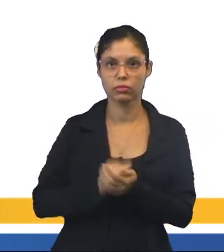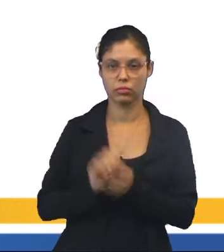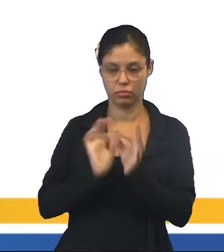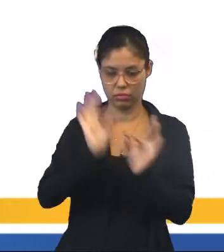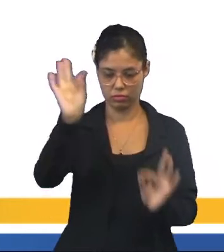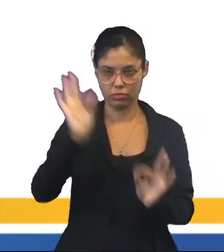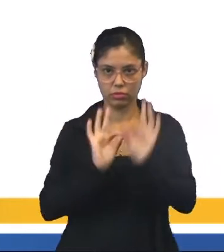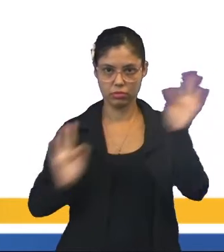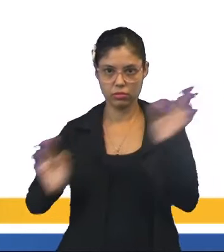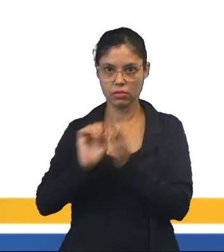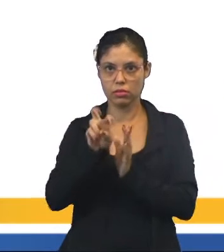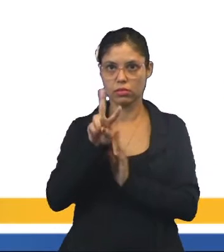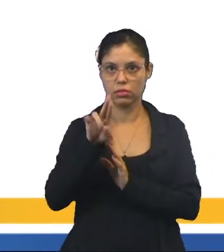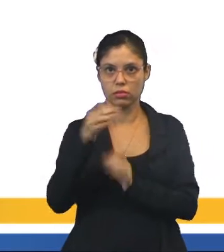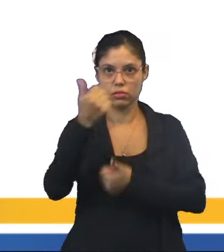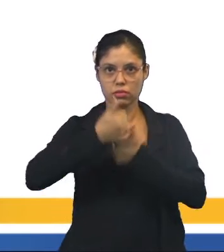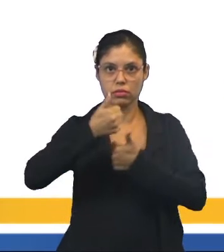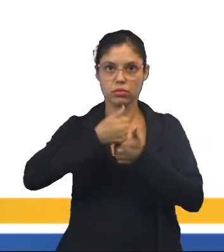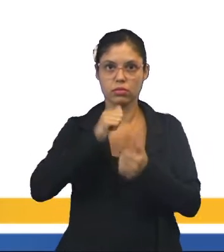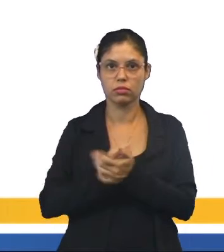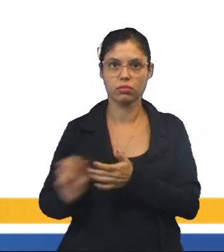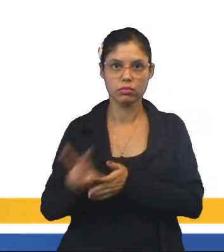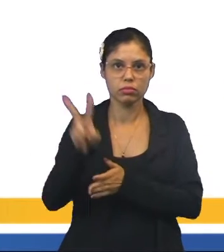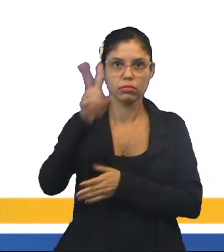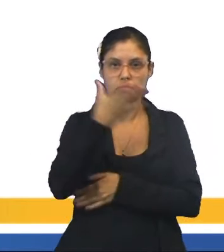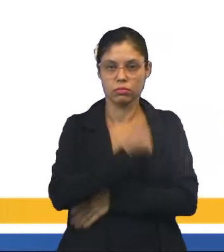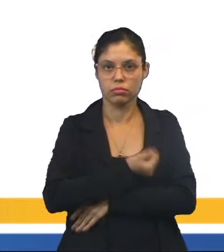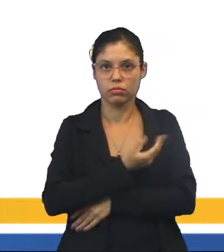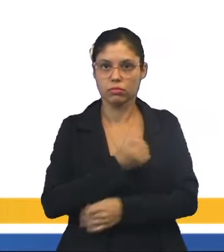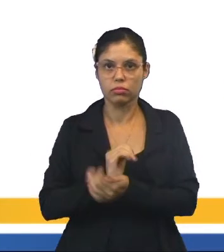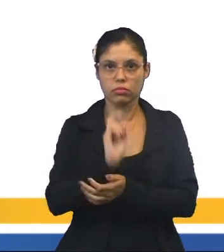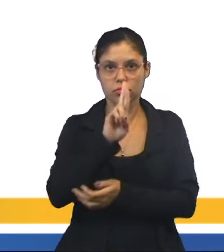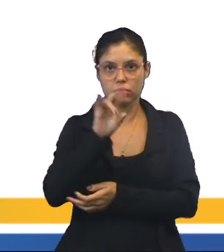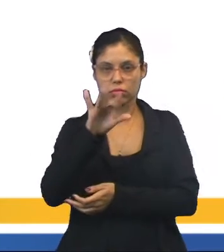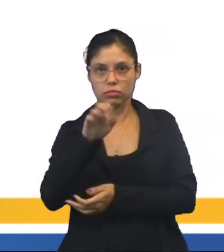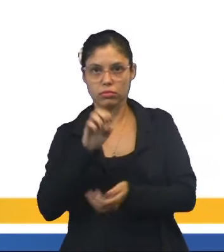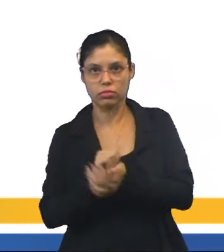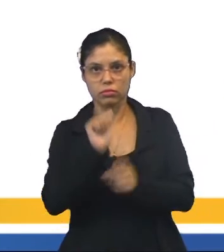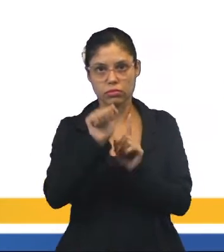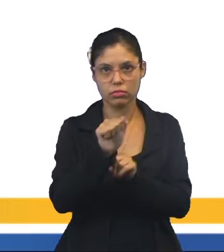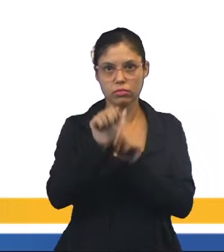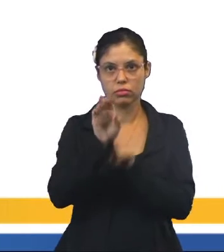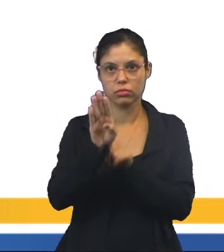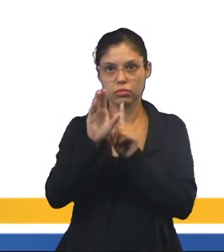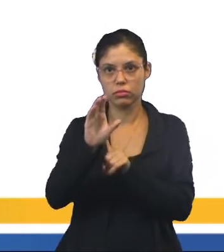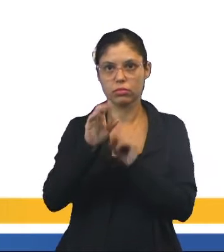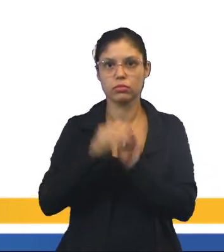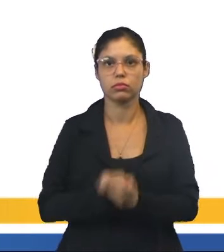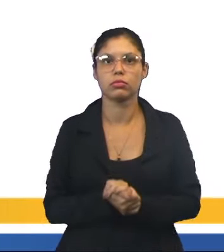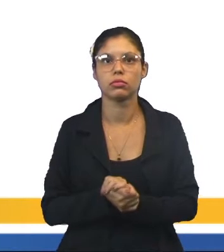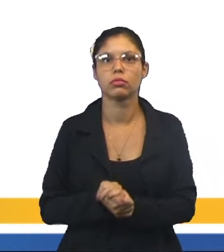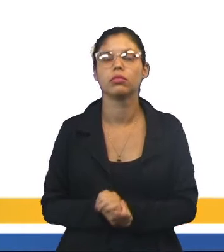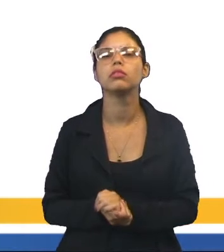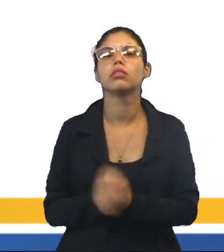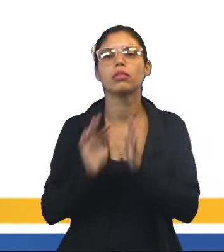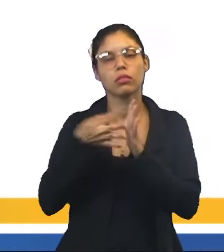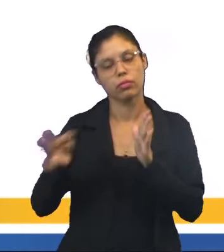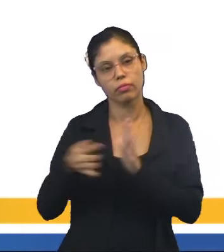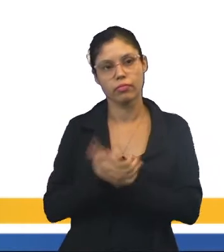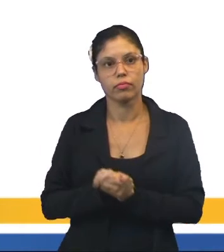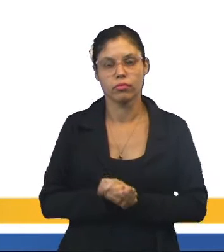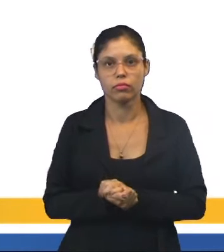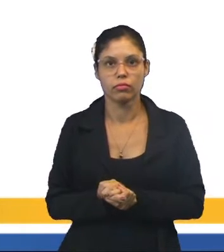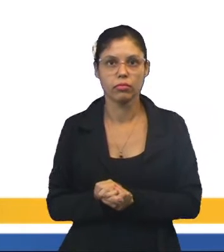coordenadas do vértice, substitua os valores numéricos dos coeficientes A, B e C nas